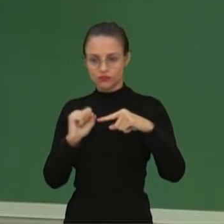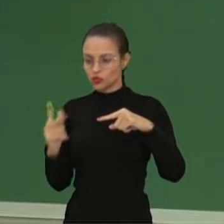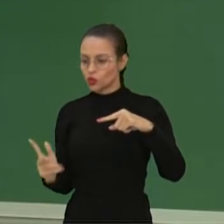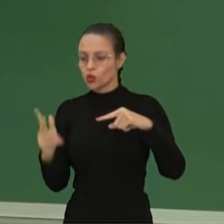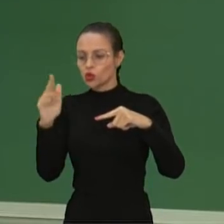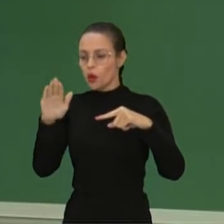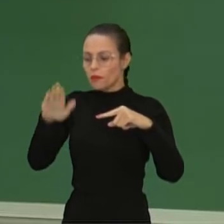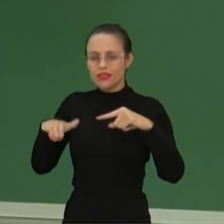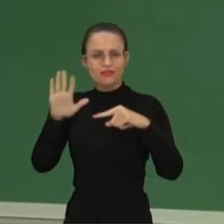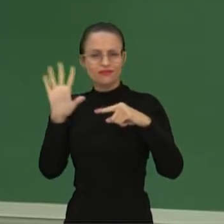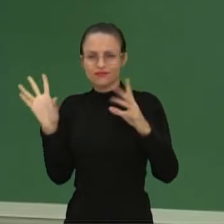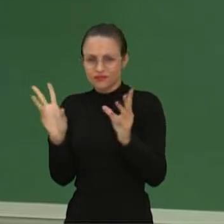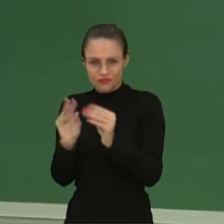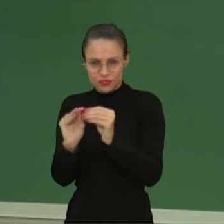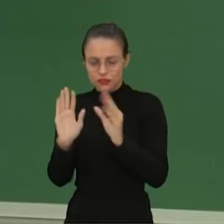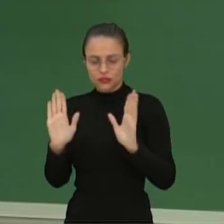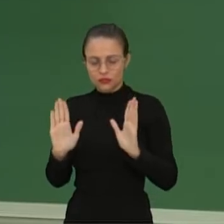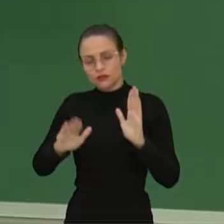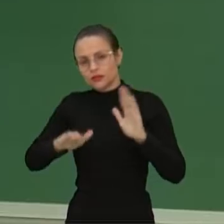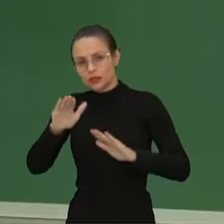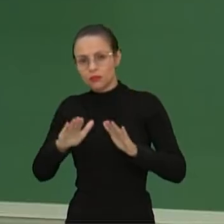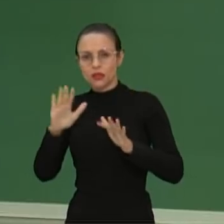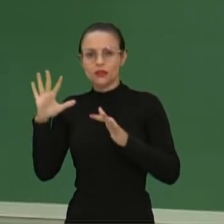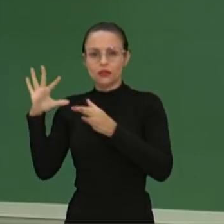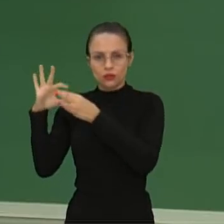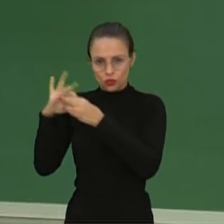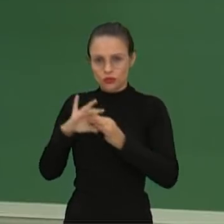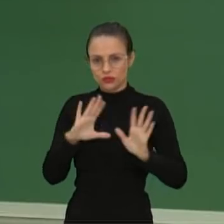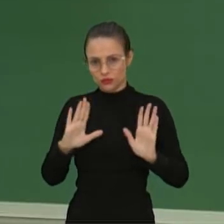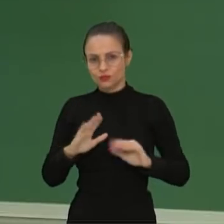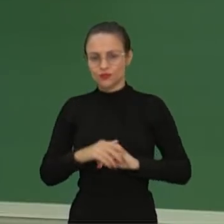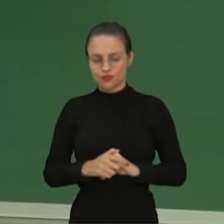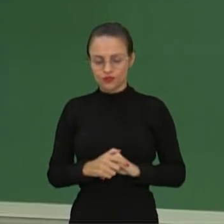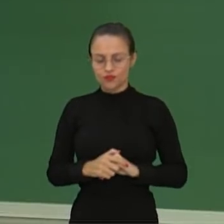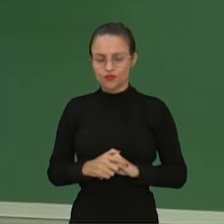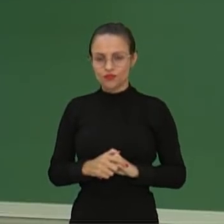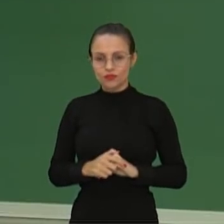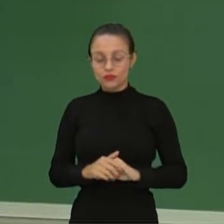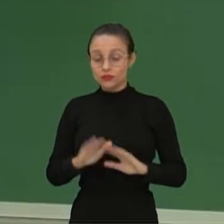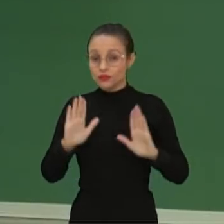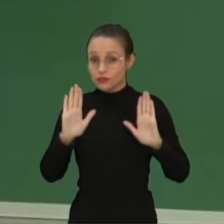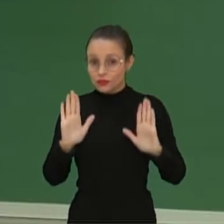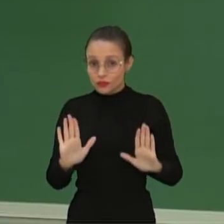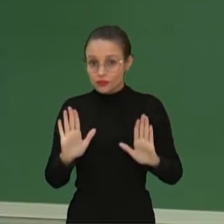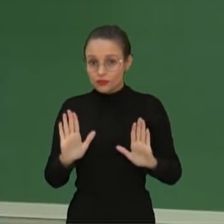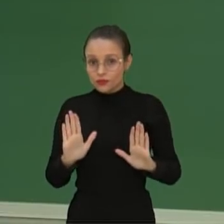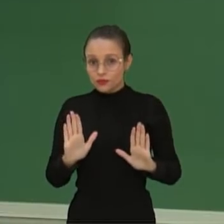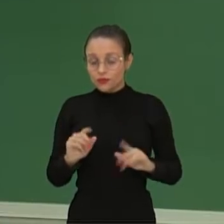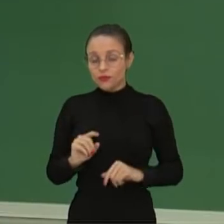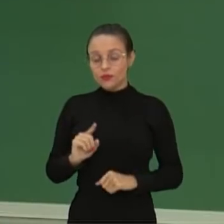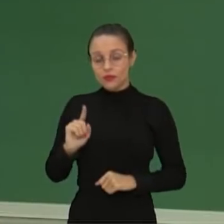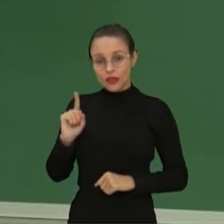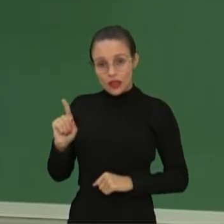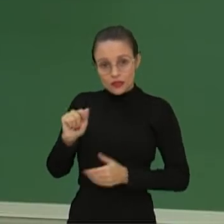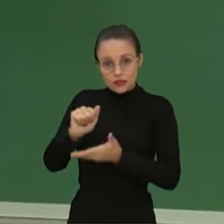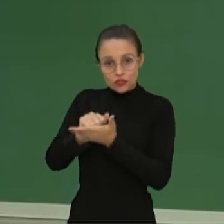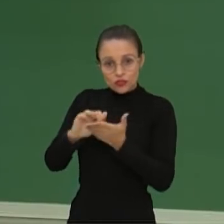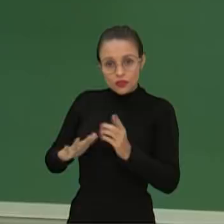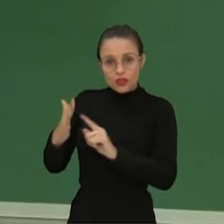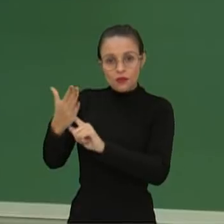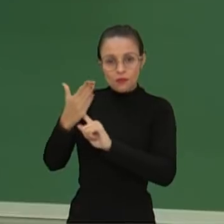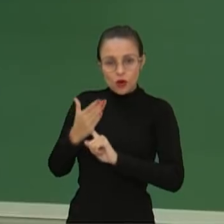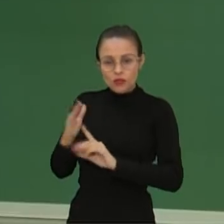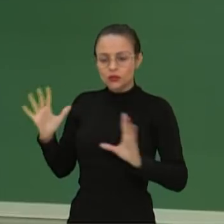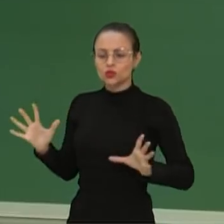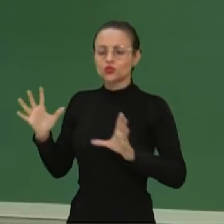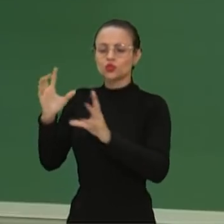eu pintei, enfim, né? Depende do nosso enunciado, certo? Então, nesse enunciado, qual que é o total